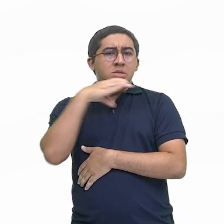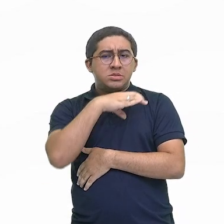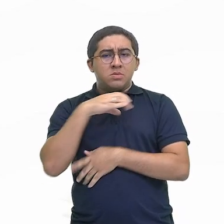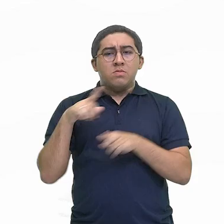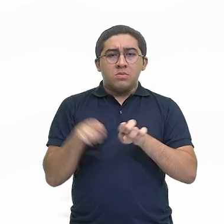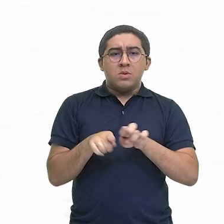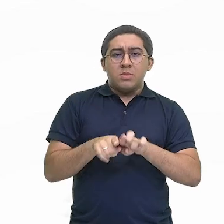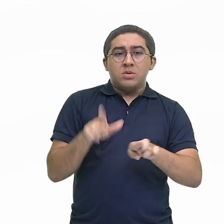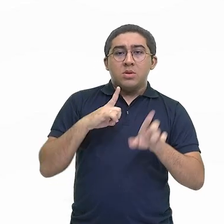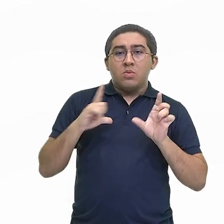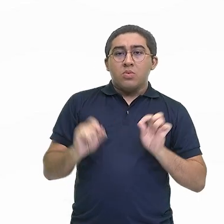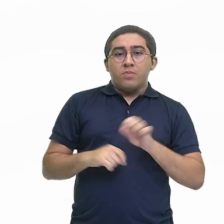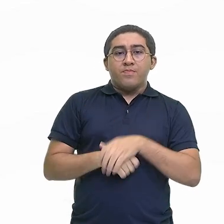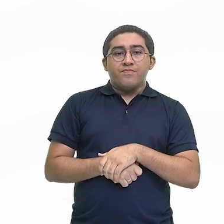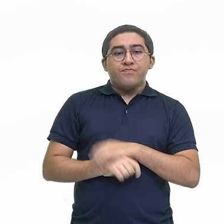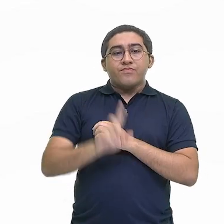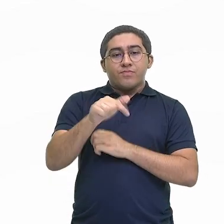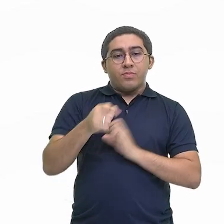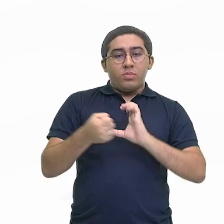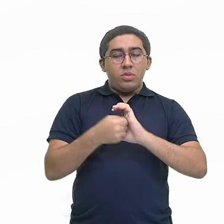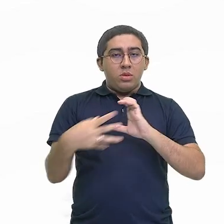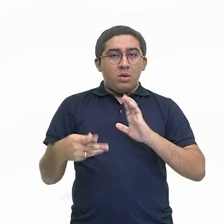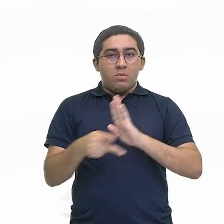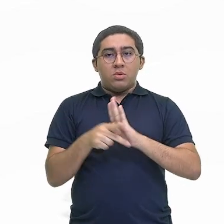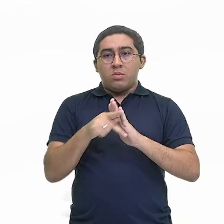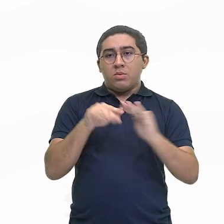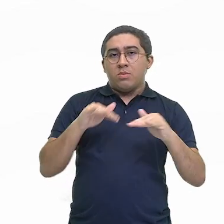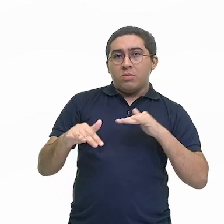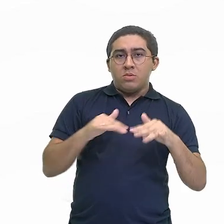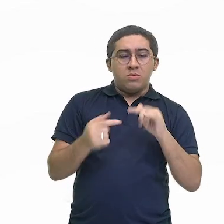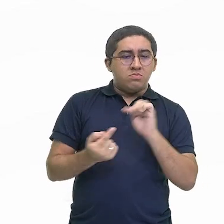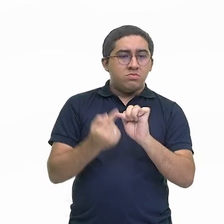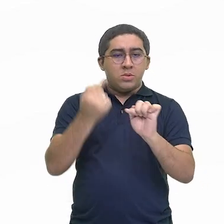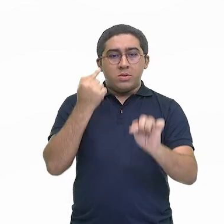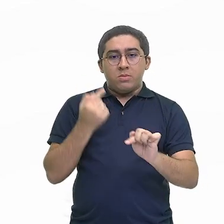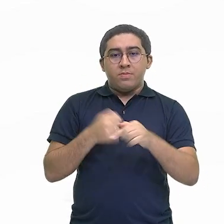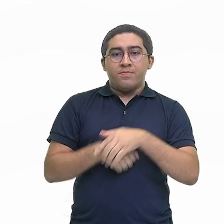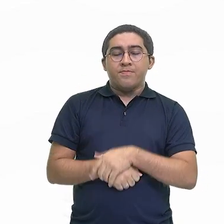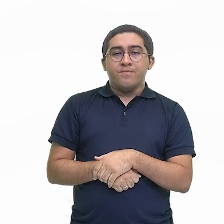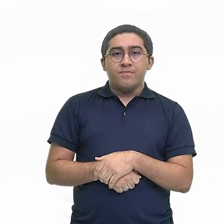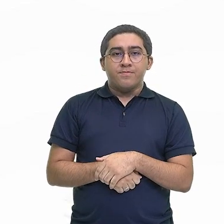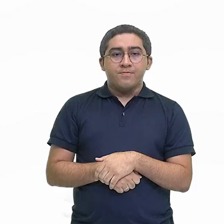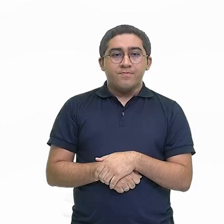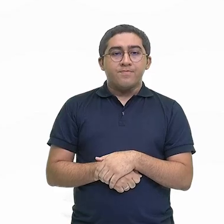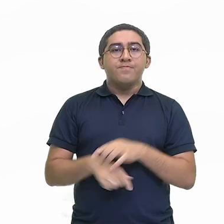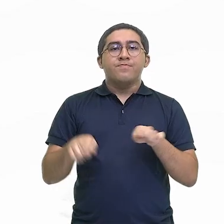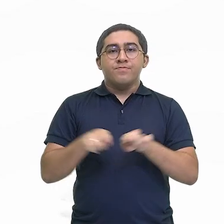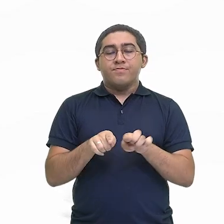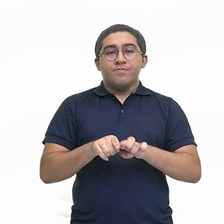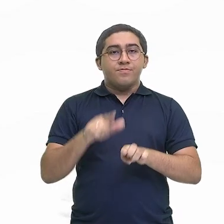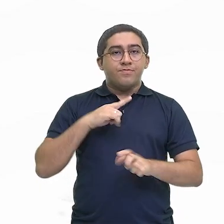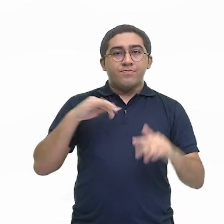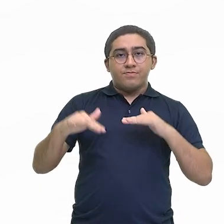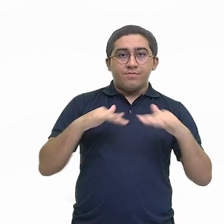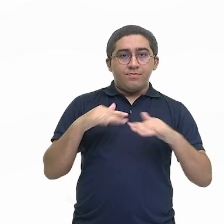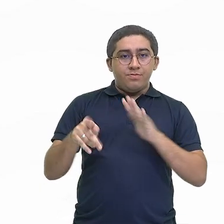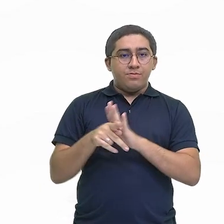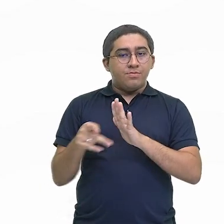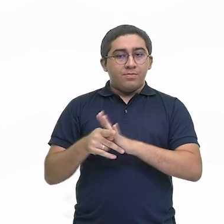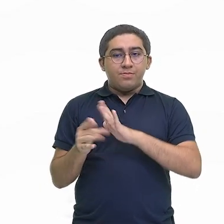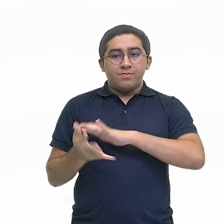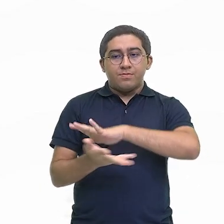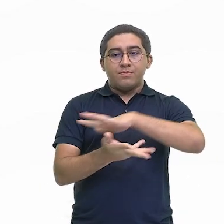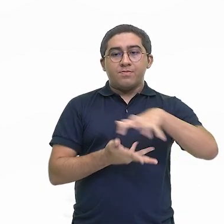teve esse movimento há milhões de anos atrás, né? Então você tem ali aquele movimento do interior da Terra que vem